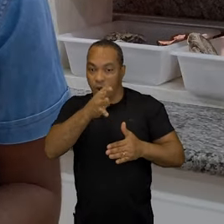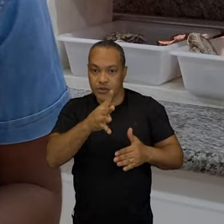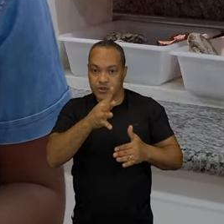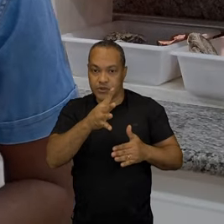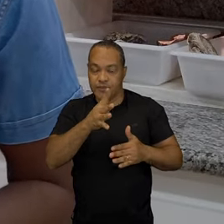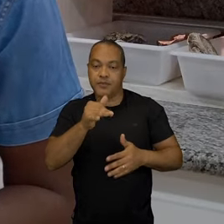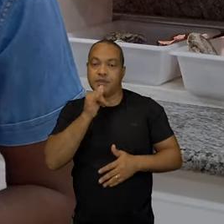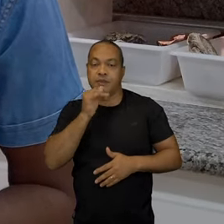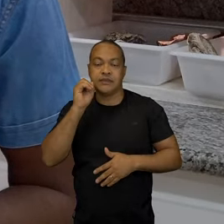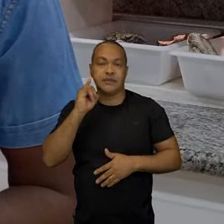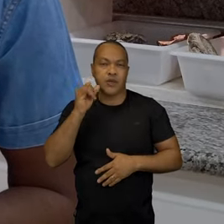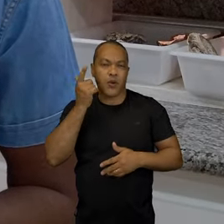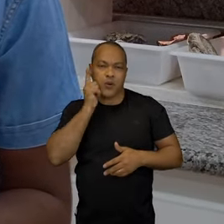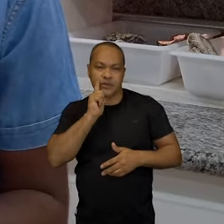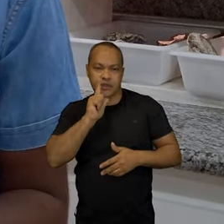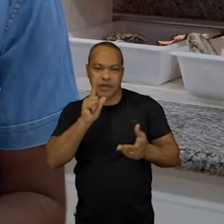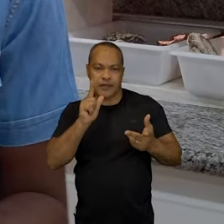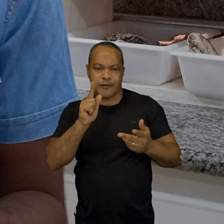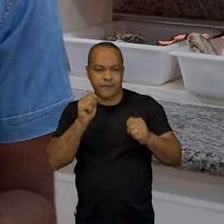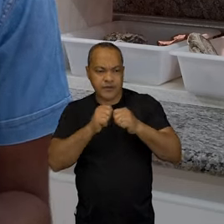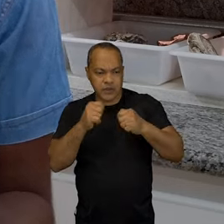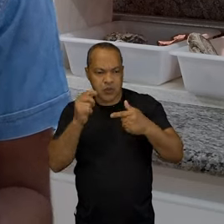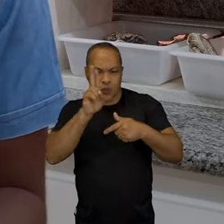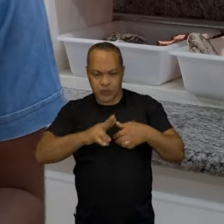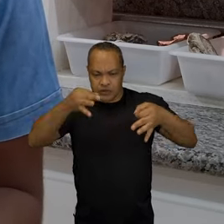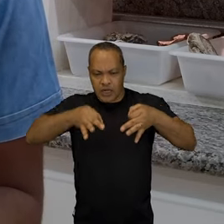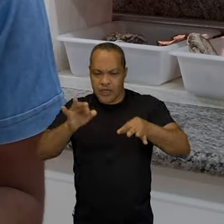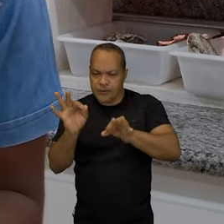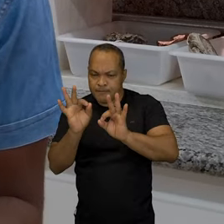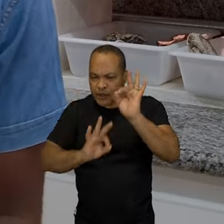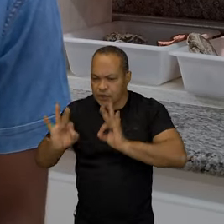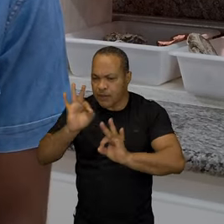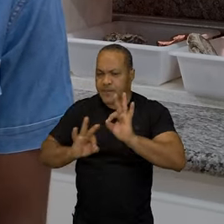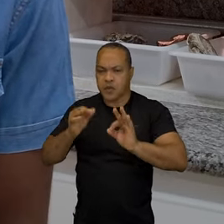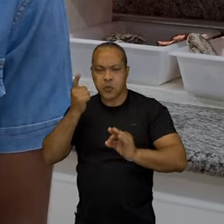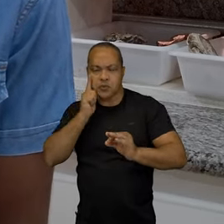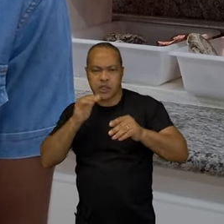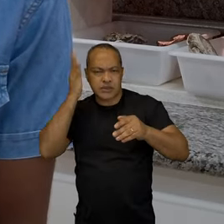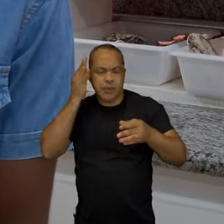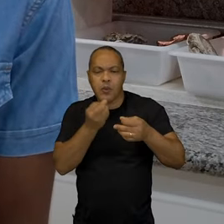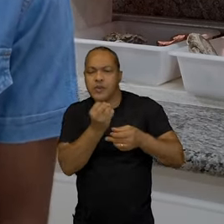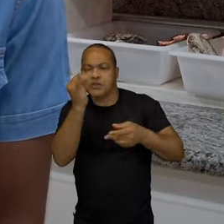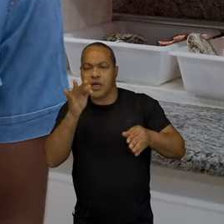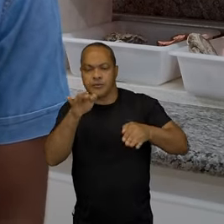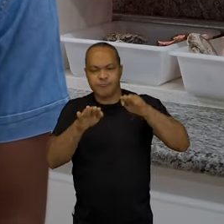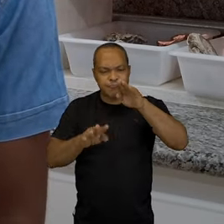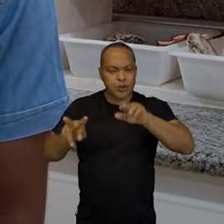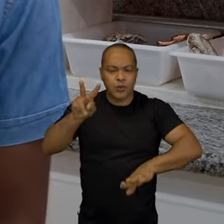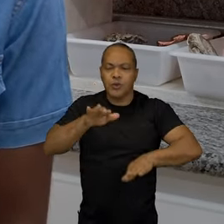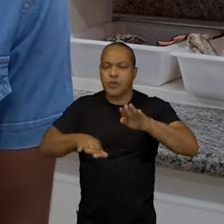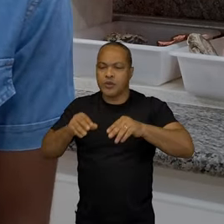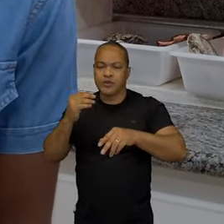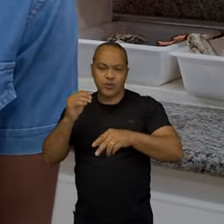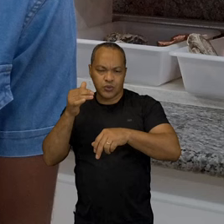se você consegue fazer um bom uso, um bom planejamento, se você consegue dosar a quantidade, monitorar a quantidade